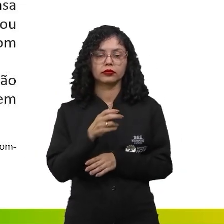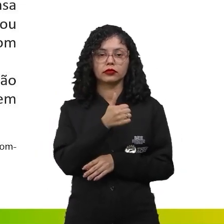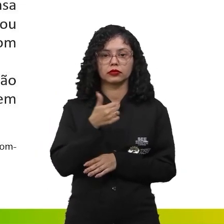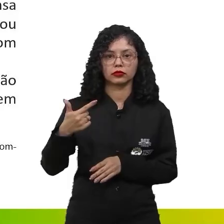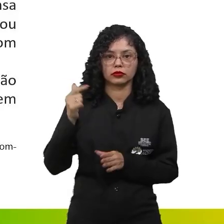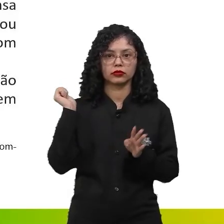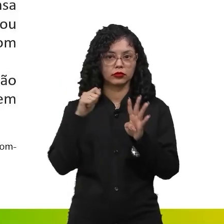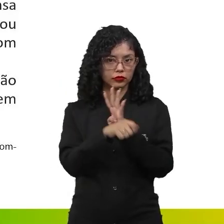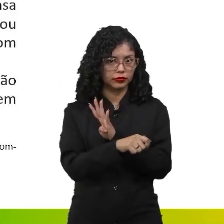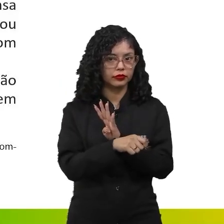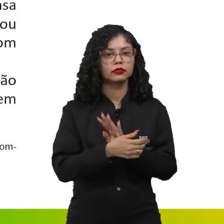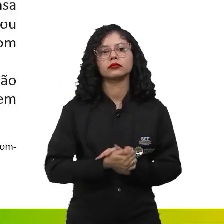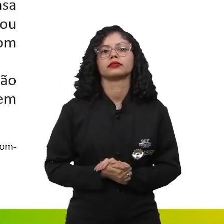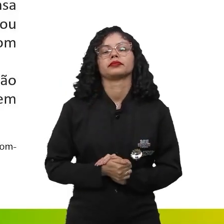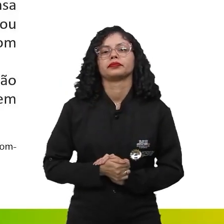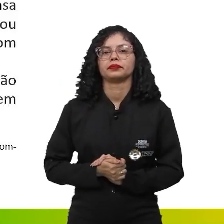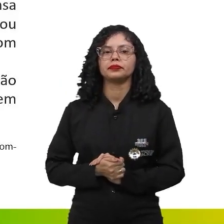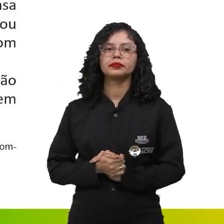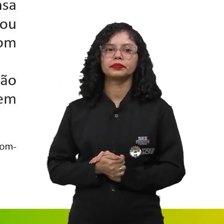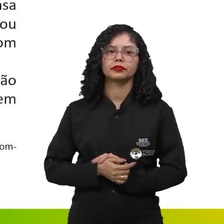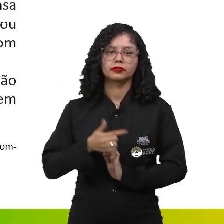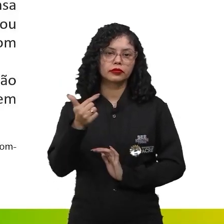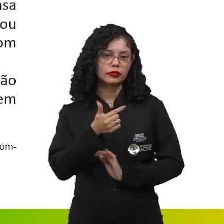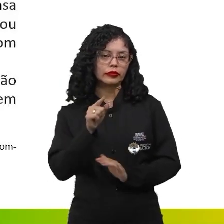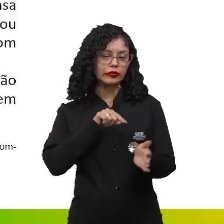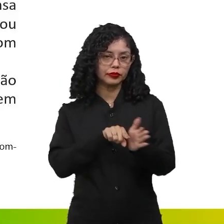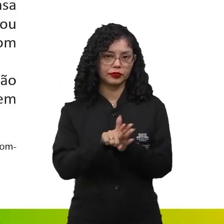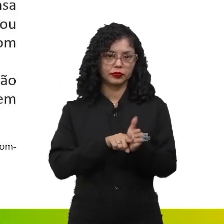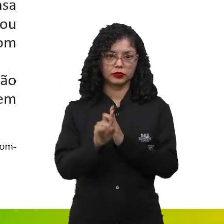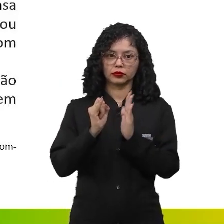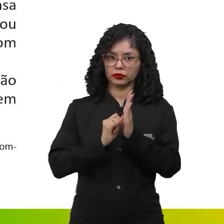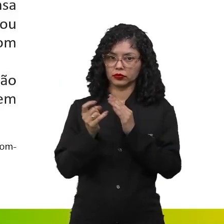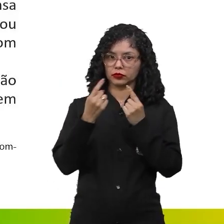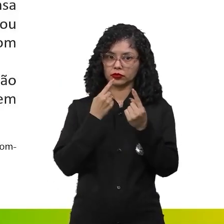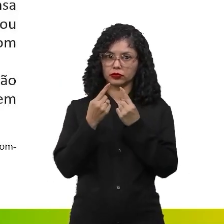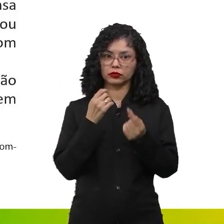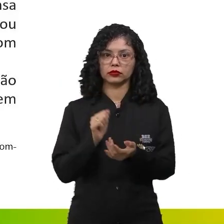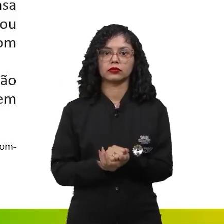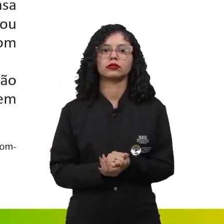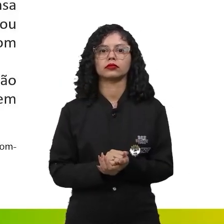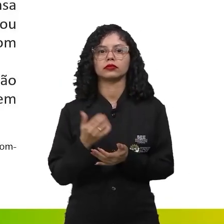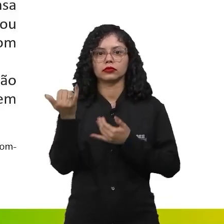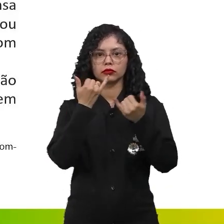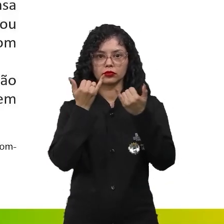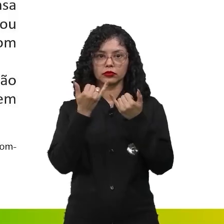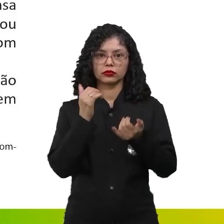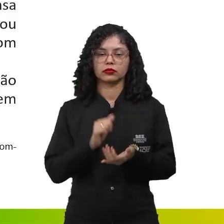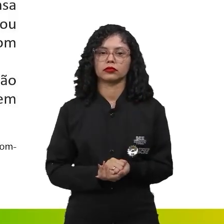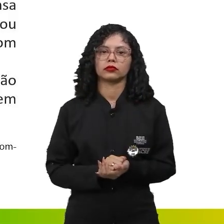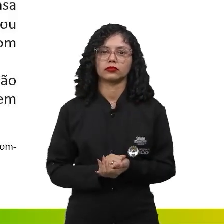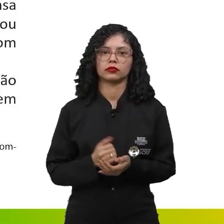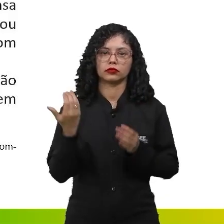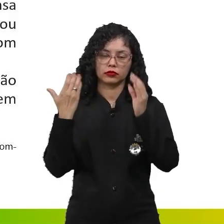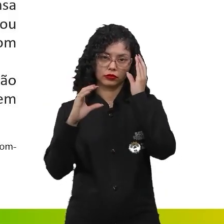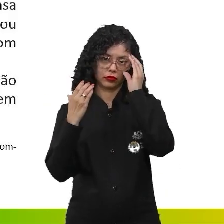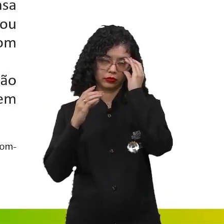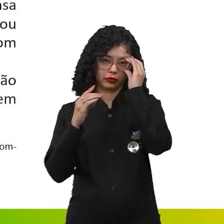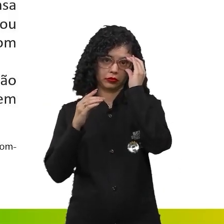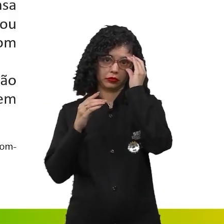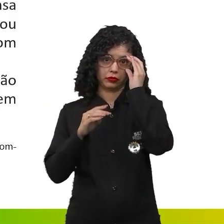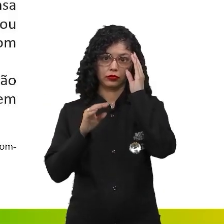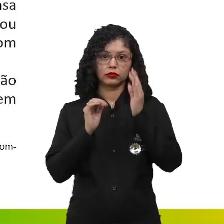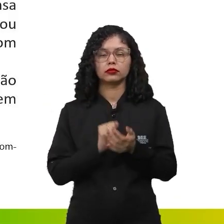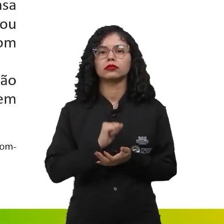surto por mais de 12 meses. Segundo o pesquisador do Instituto de Comunicação e Informação Científica e Tecnológica